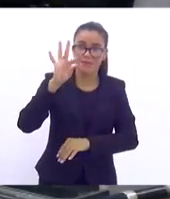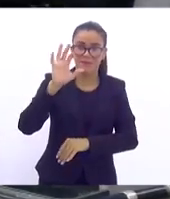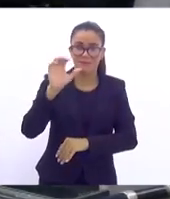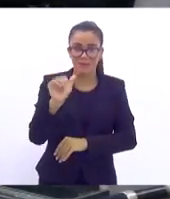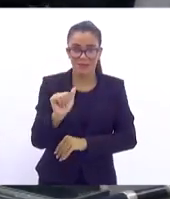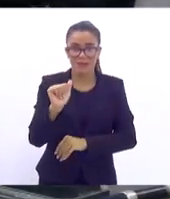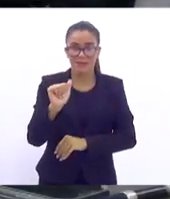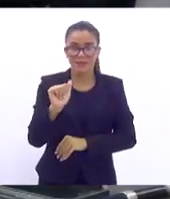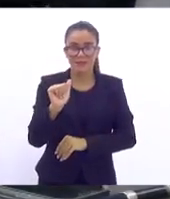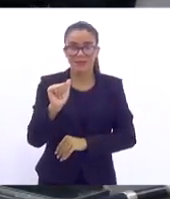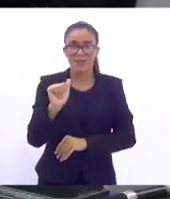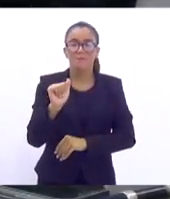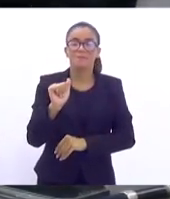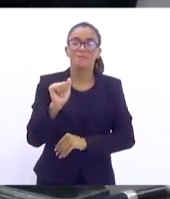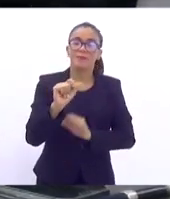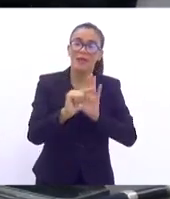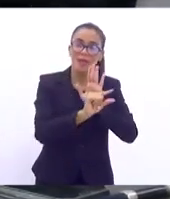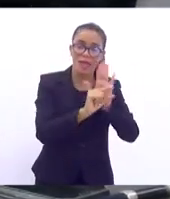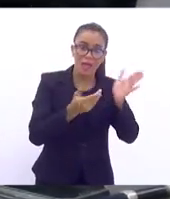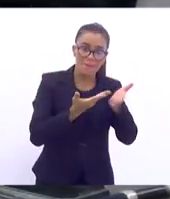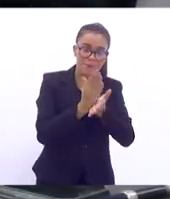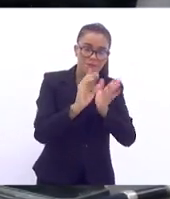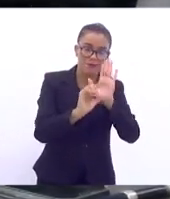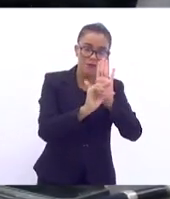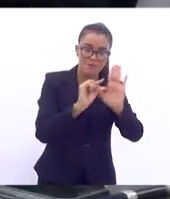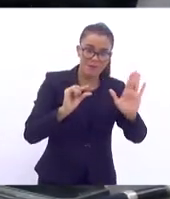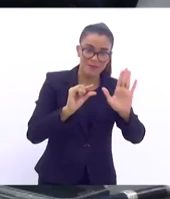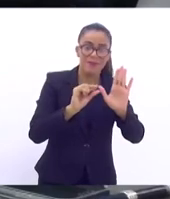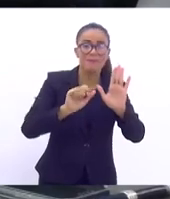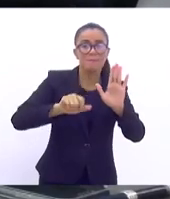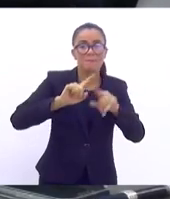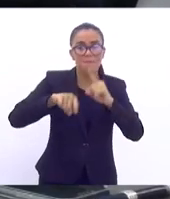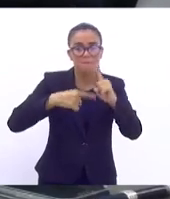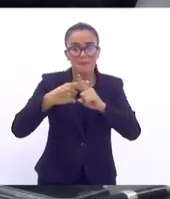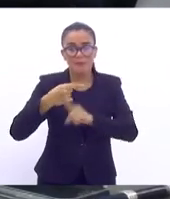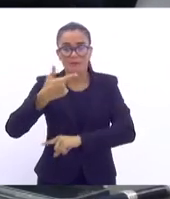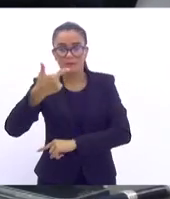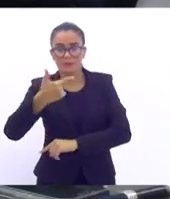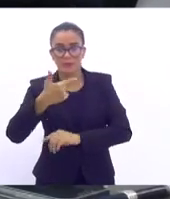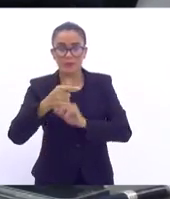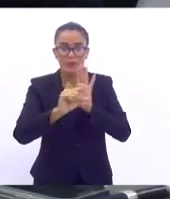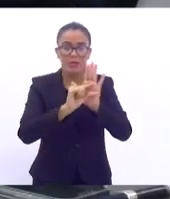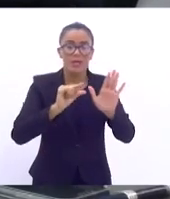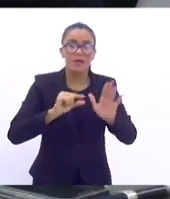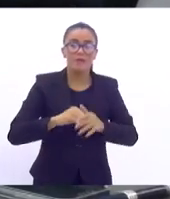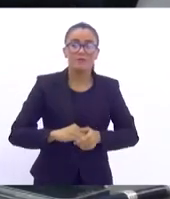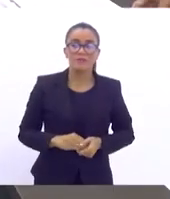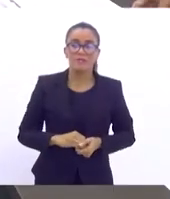aprovar a emenda número um com submenda para incluir esse texto excelência